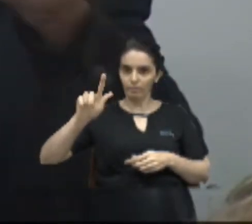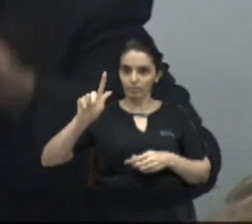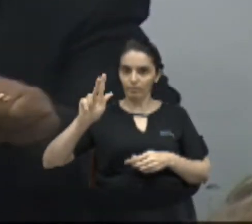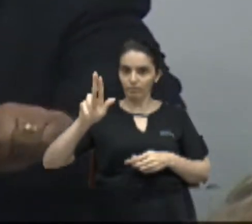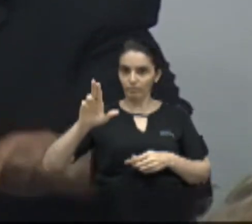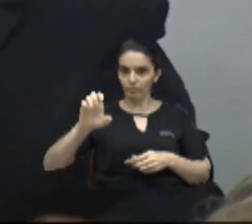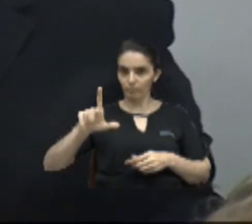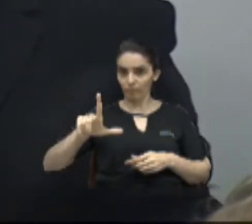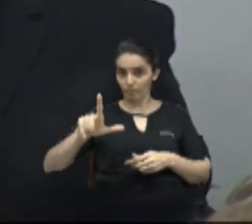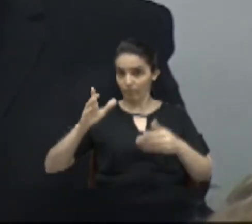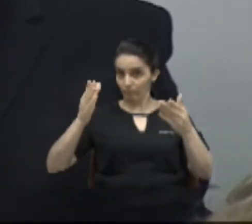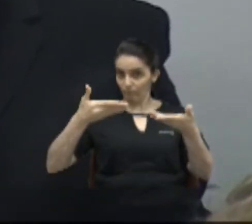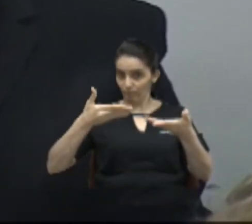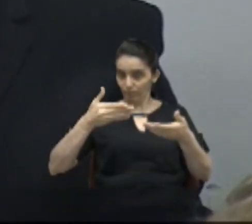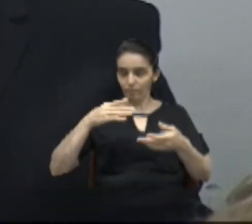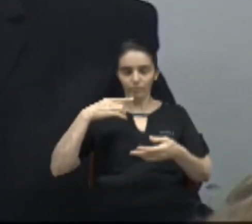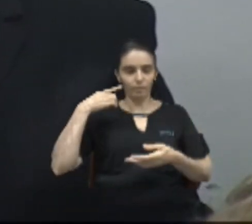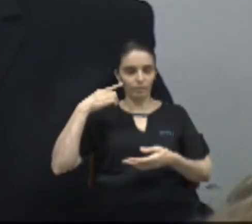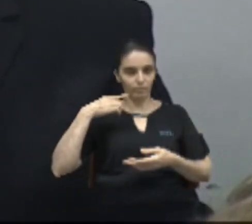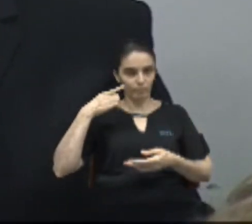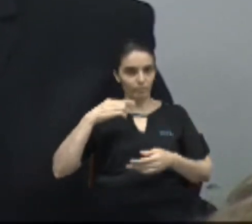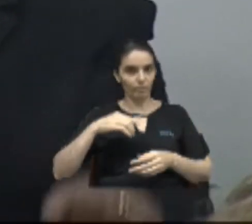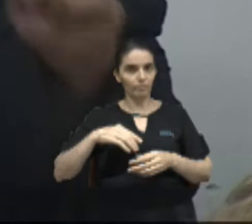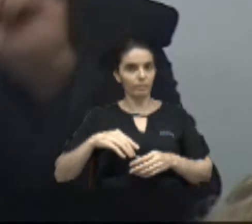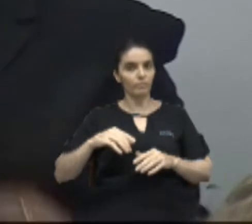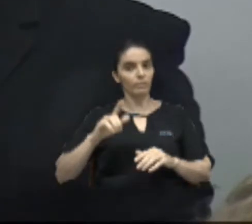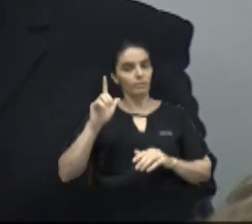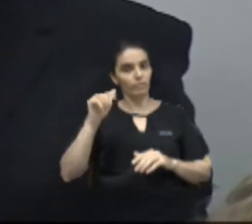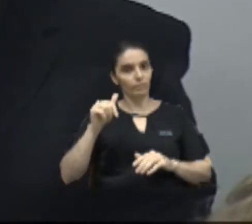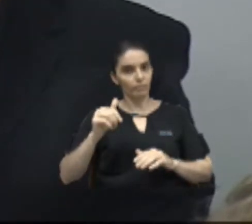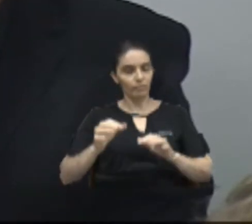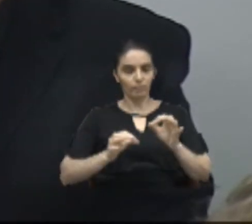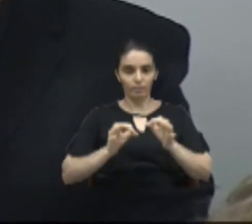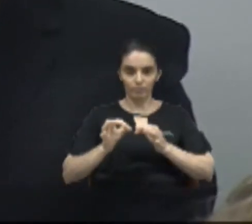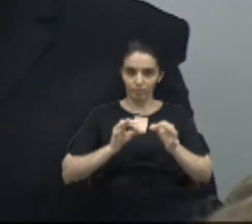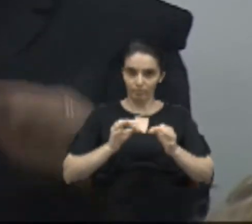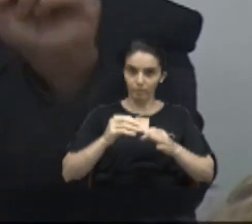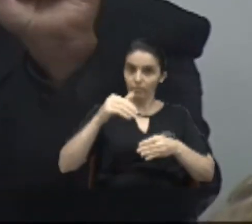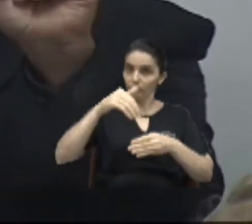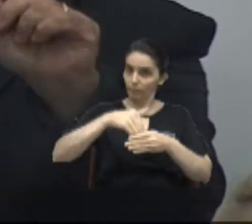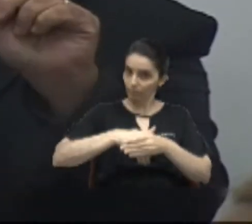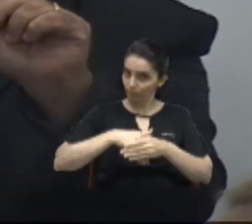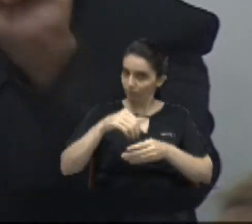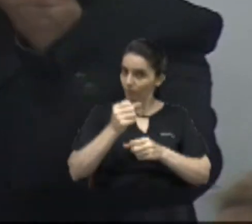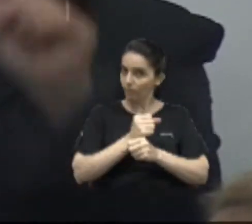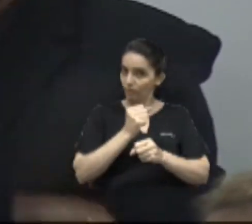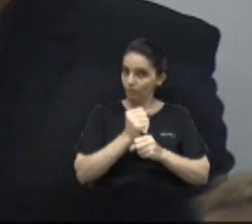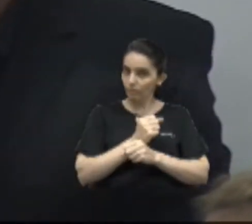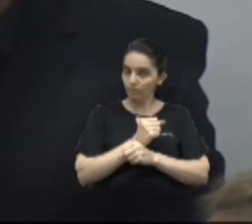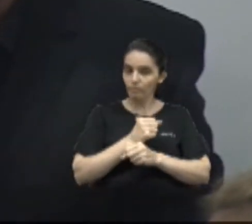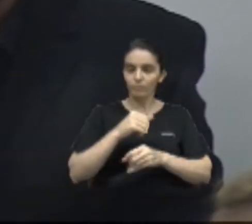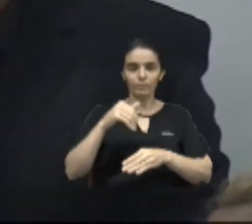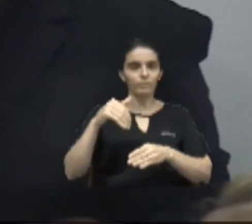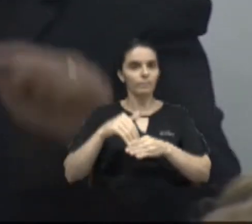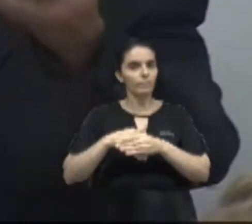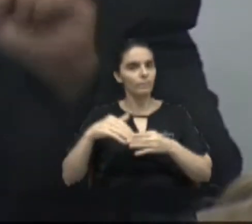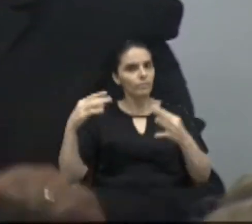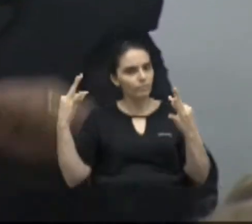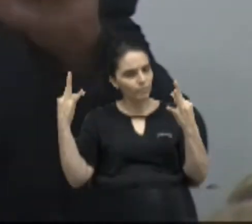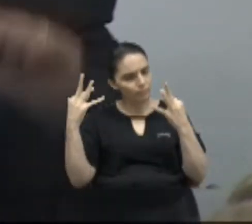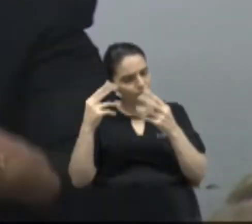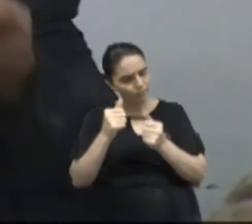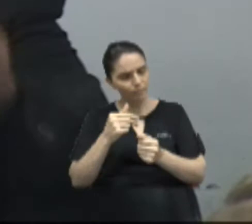que nós fizemos a readequação aqui nessa tabela, votamos esse ano com votação por todos os vereadores